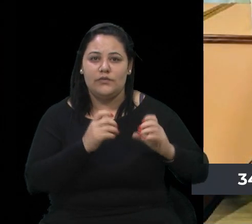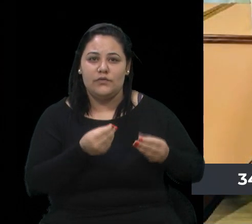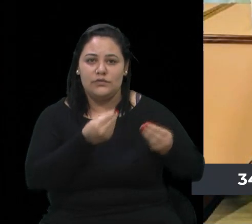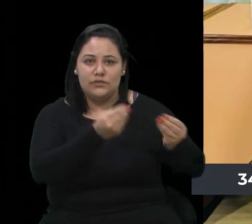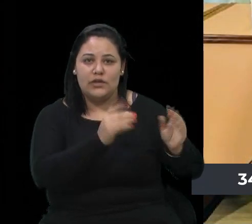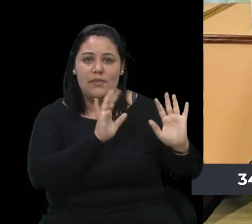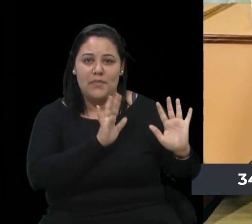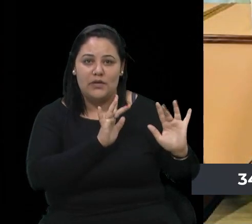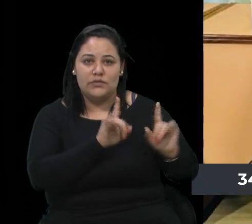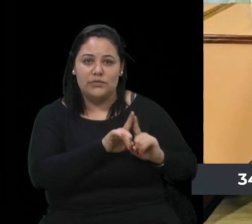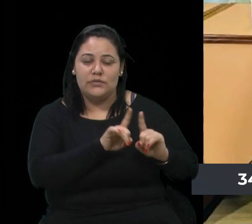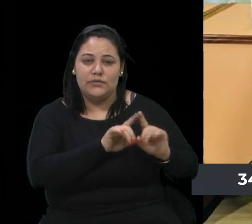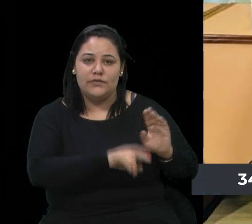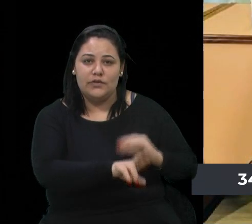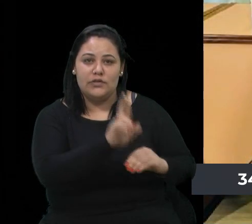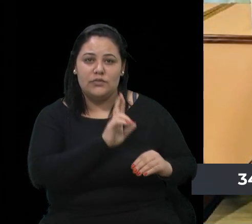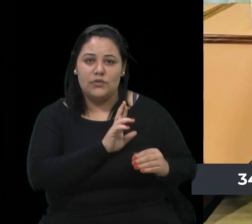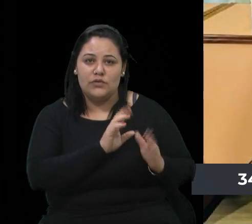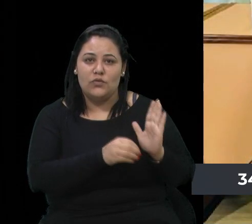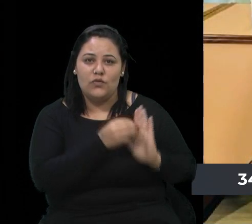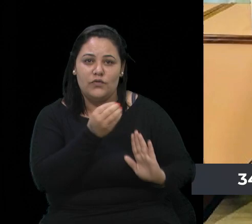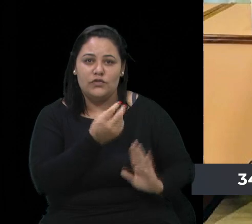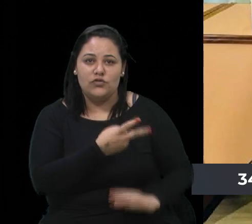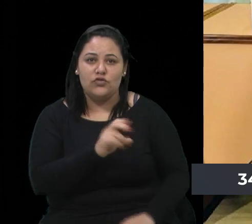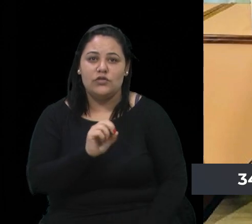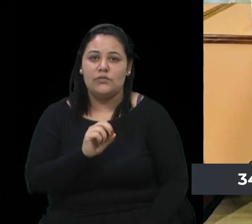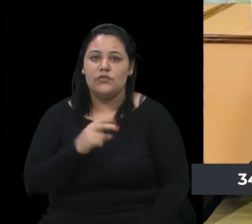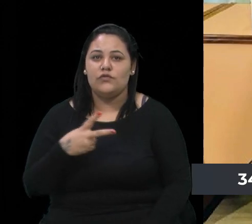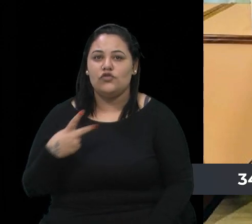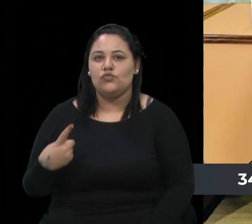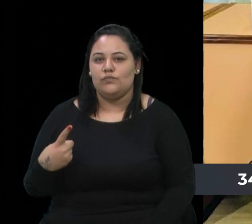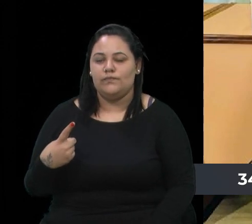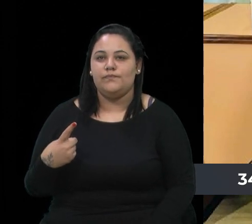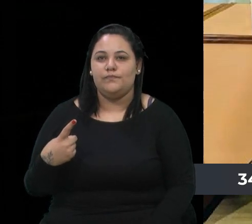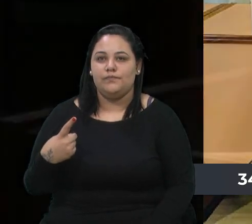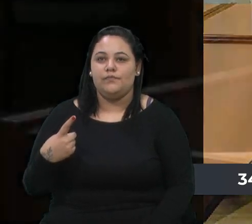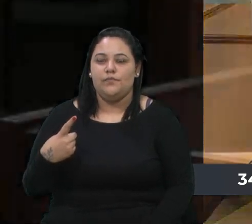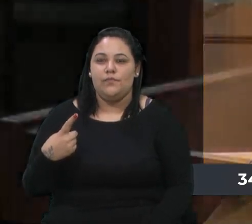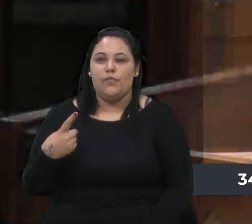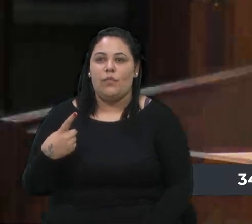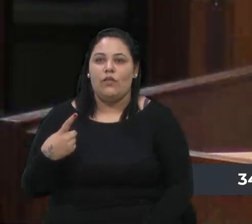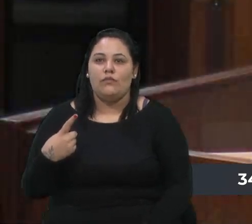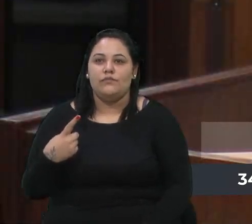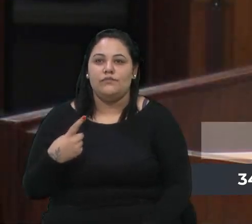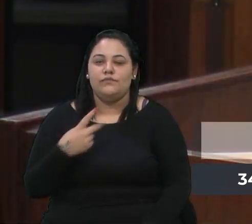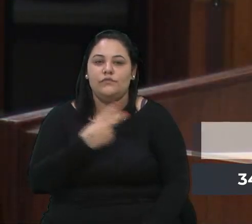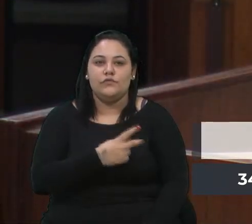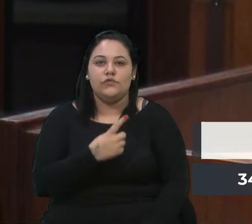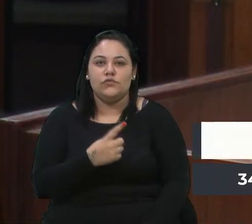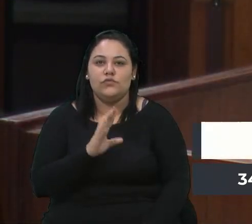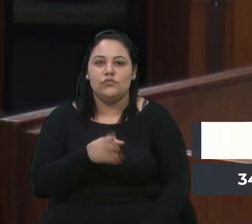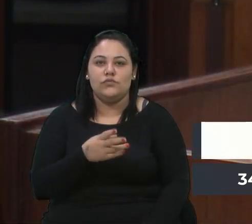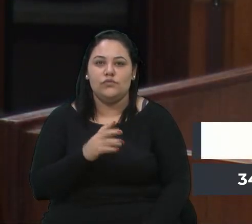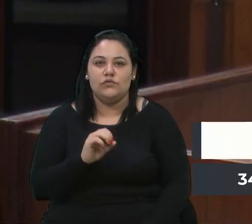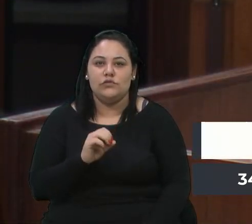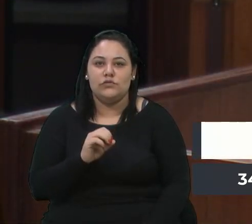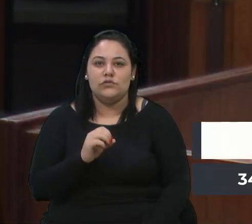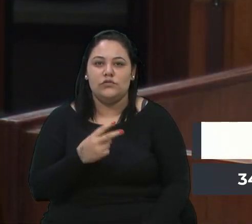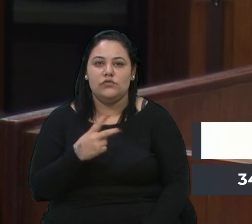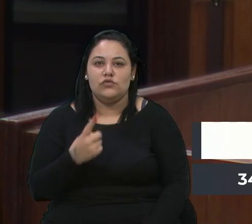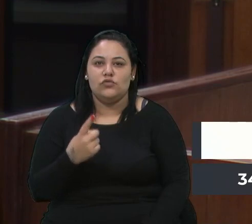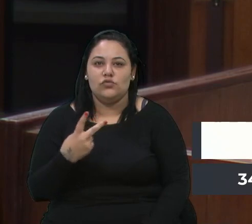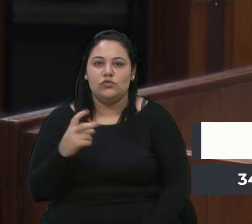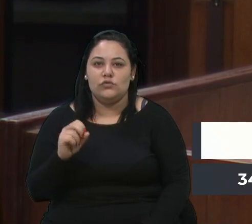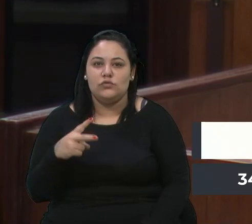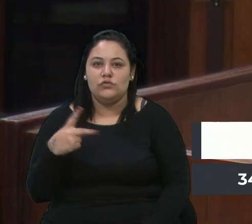Veio uma resposta de um ofício de 2021, era o 21021 de 2021, que é onde a